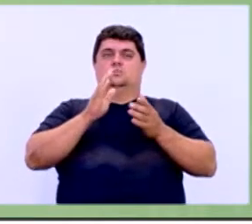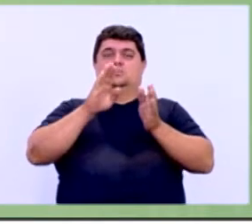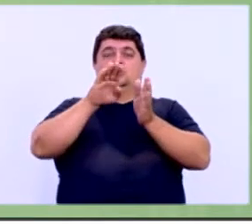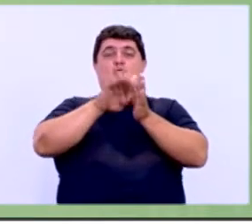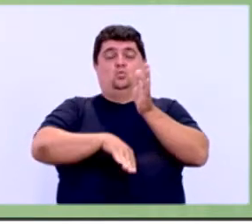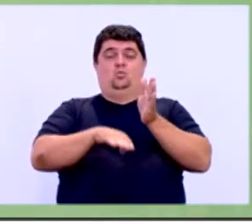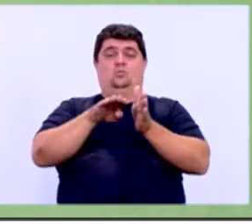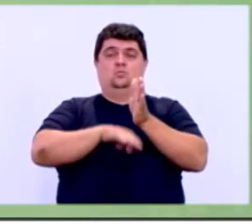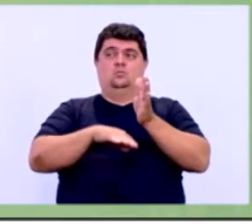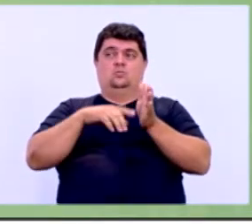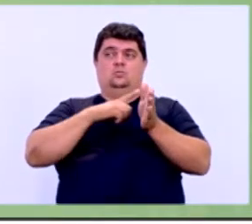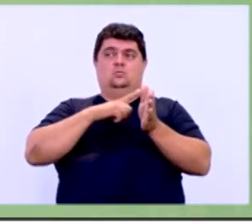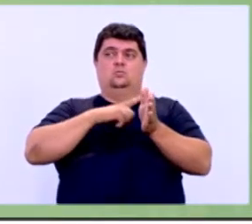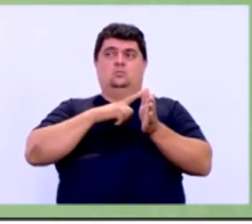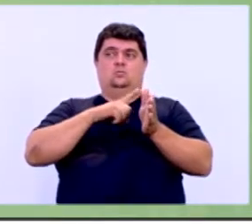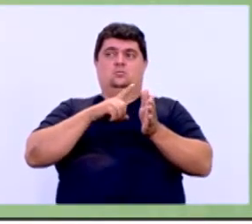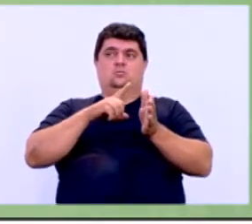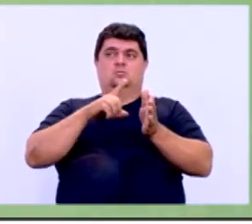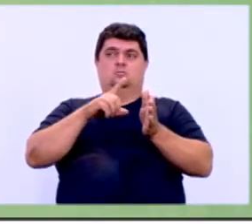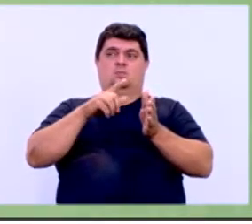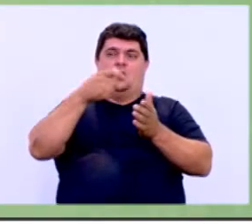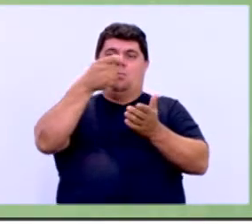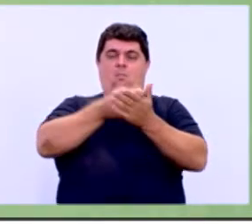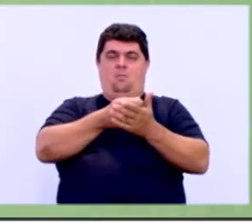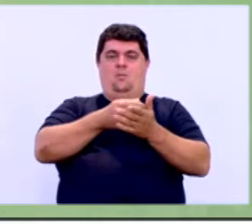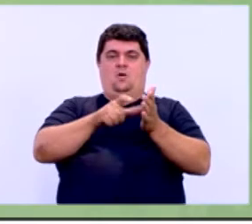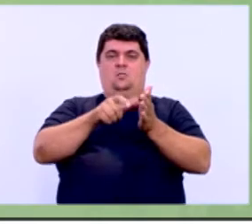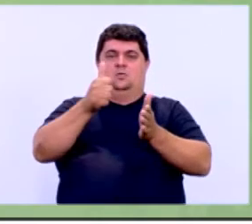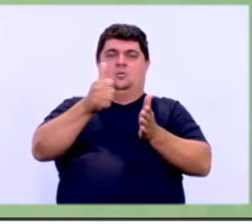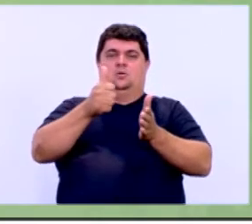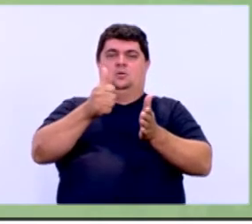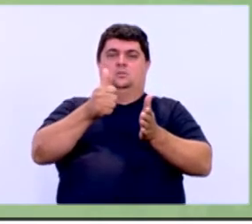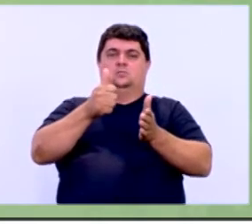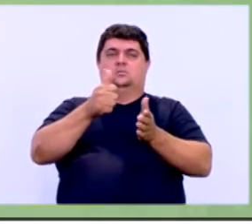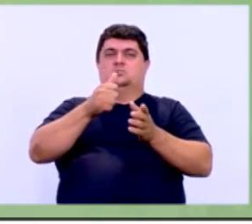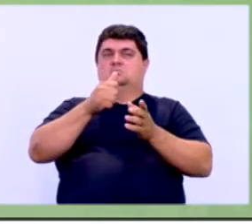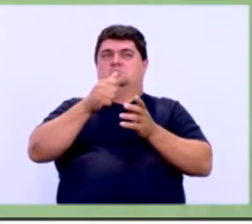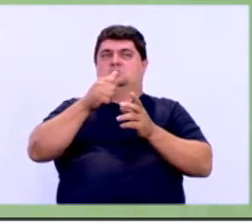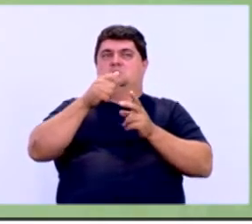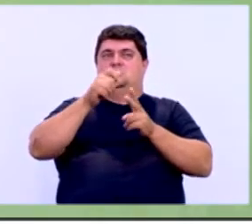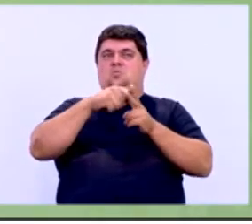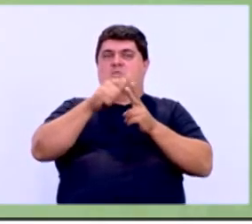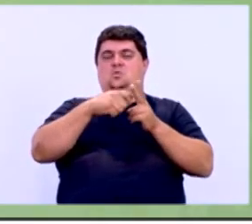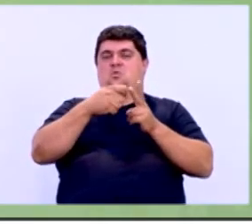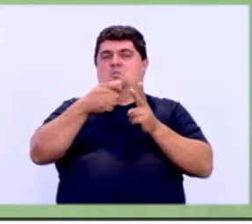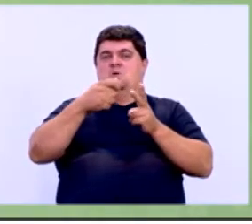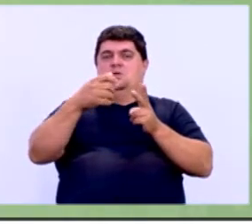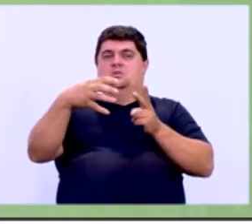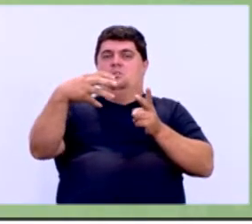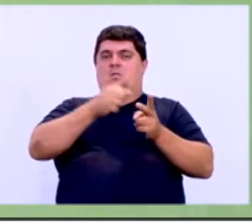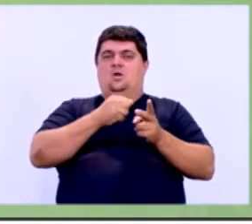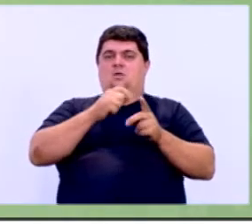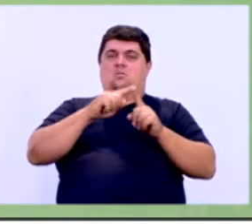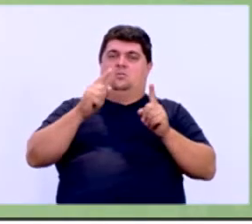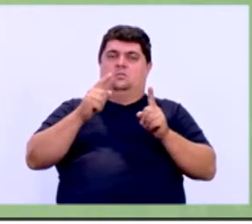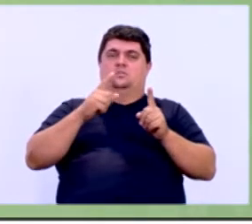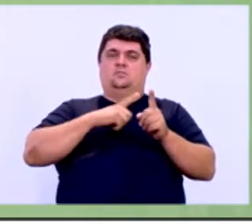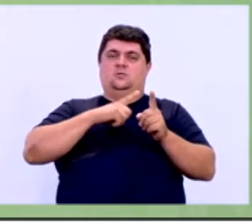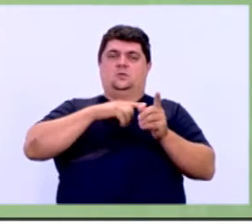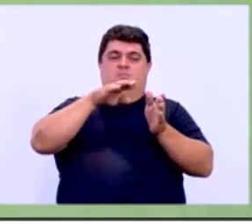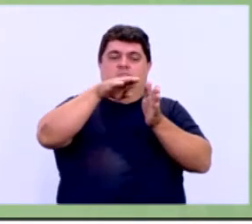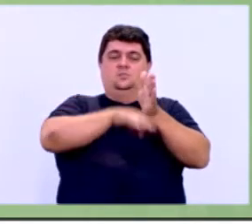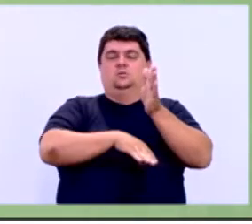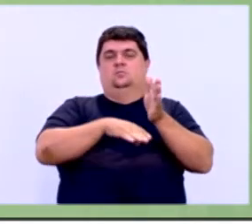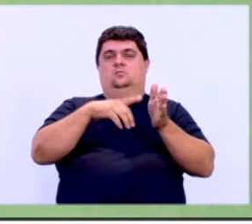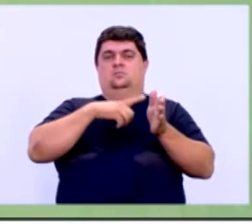descontos. Então você paga primeiro e recebe daqui 30, 60 dias o seu produto. Só que em contrapartida você vai